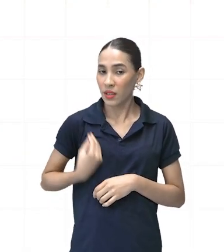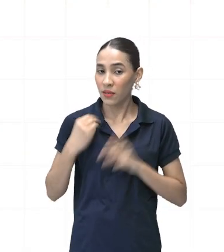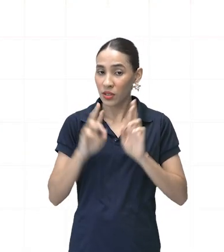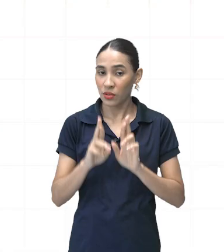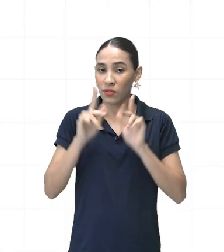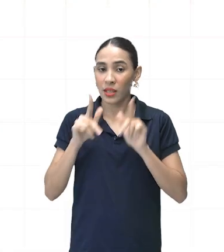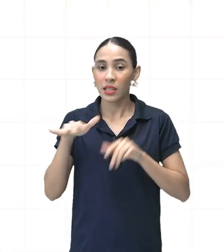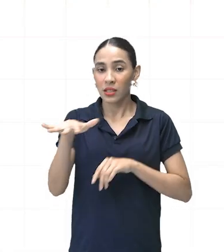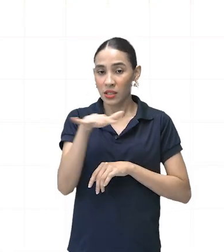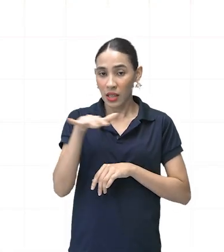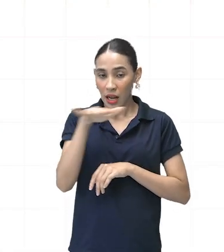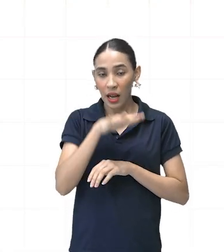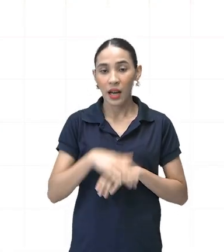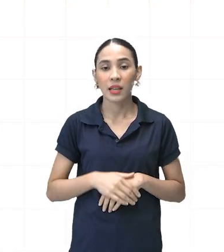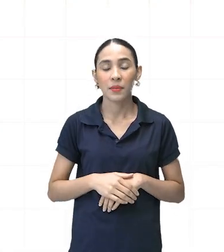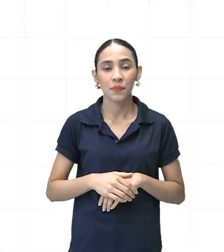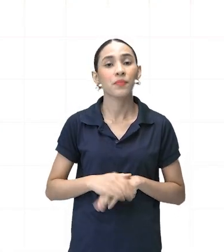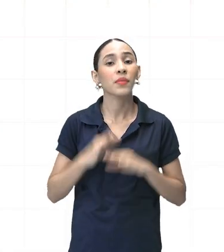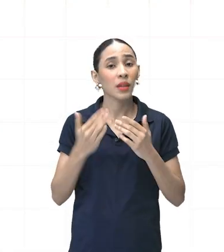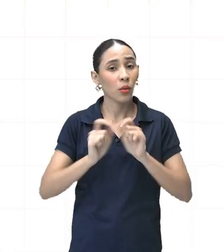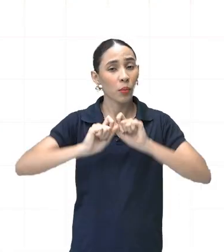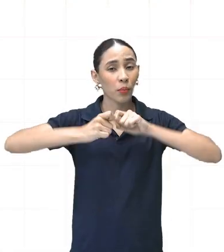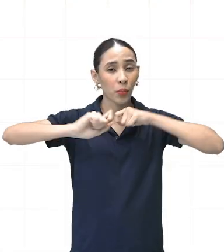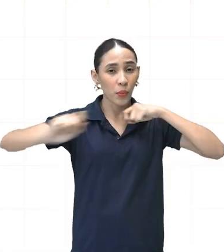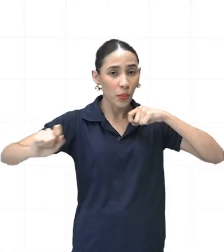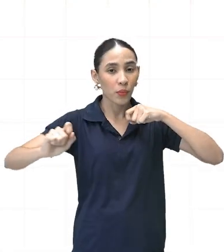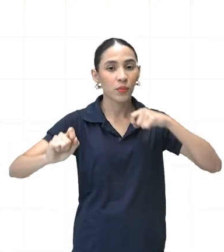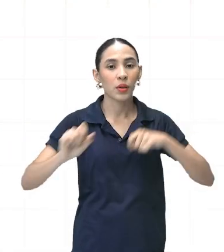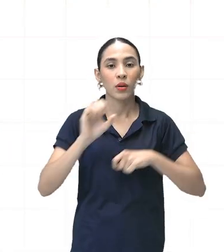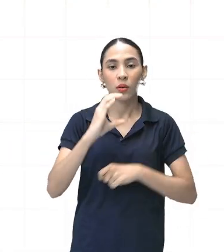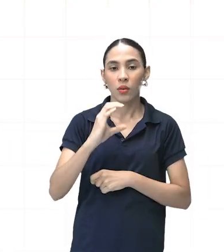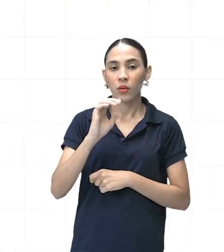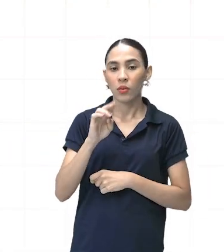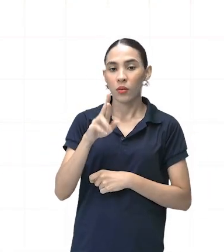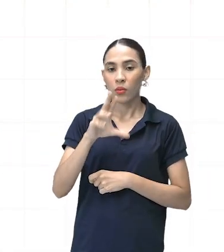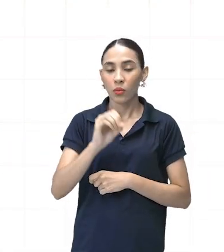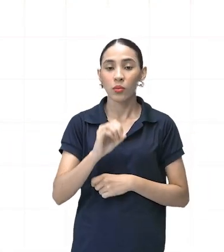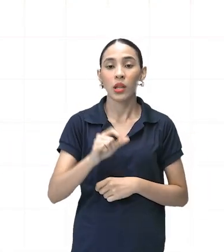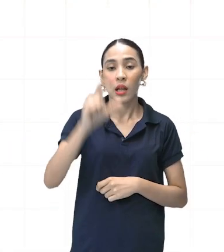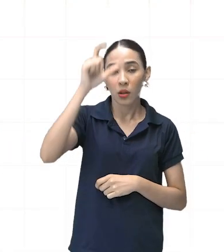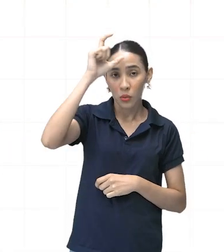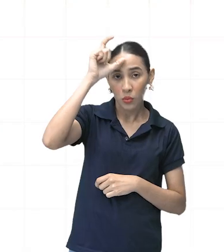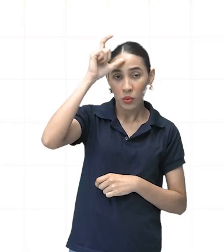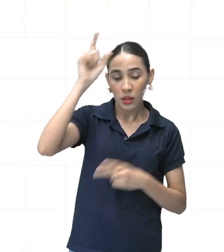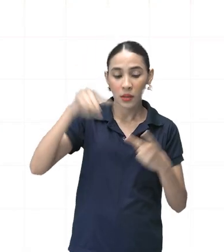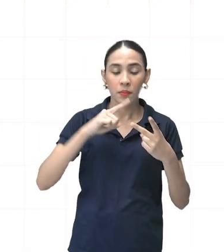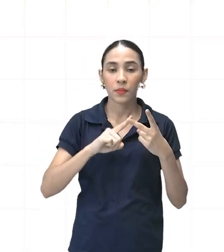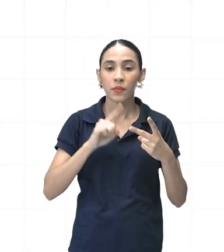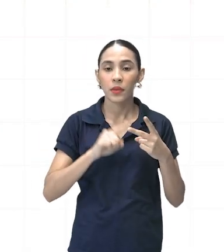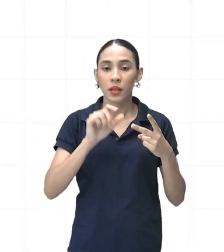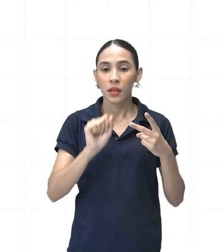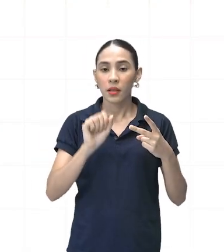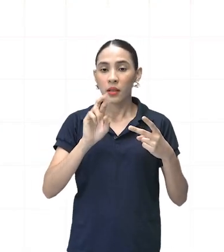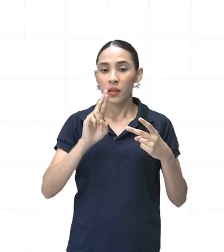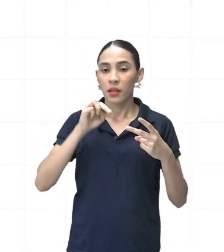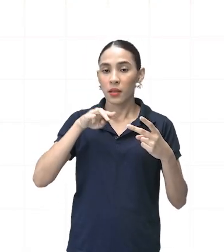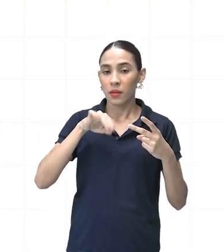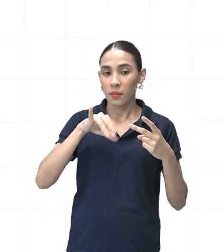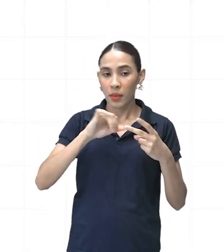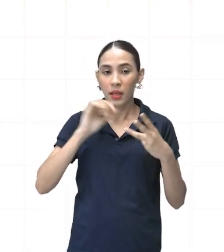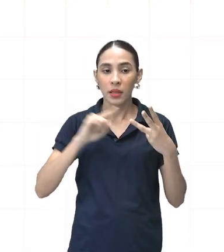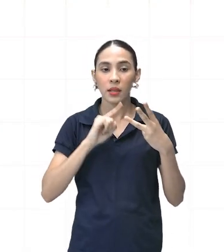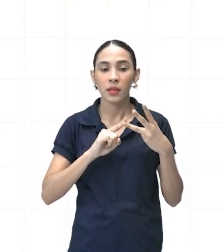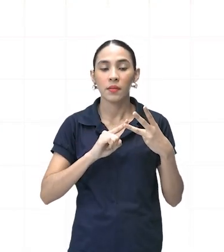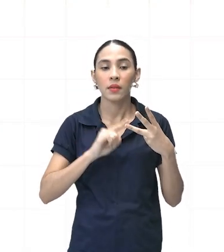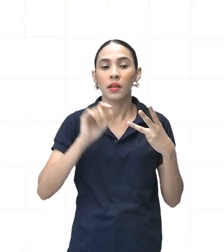diferentes áreas. O povo curdo está bem extenso aí, ok? Pegando a parte da Turquia, uma parte da Armênia,